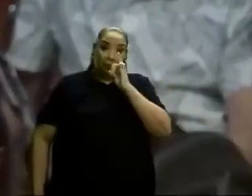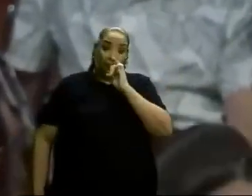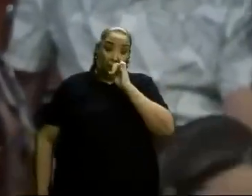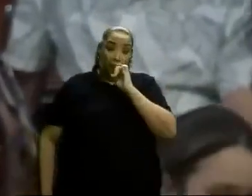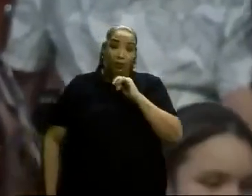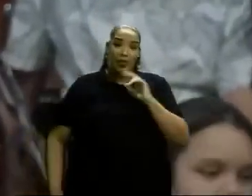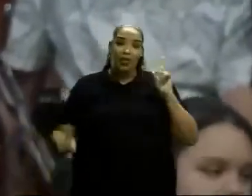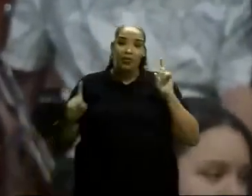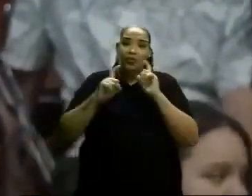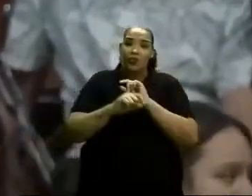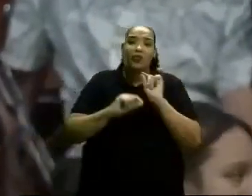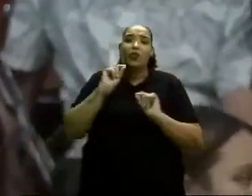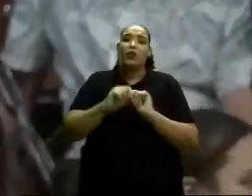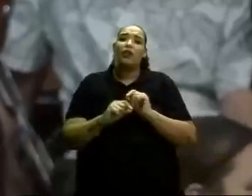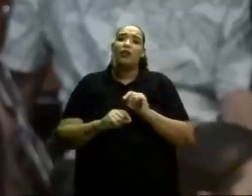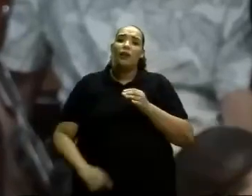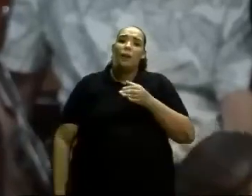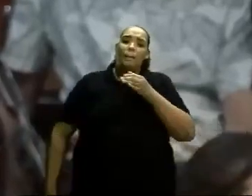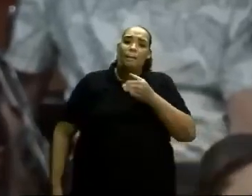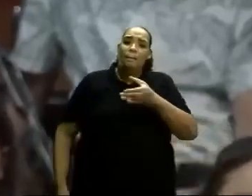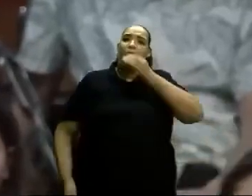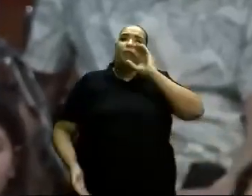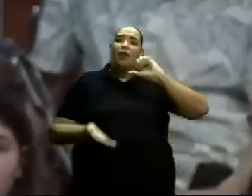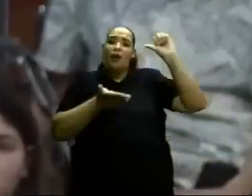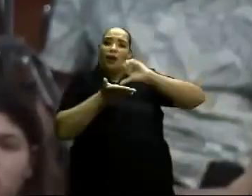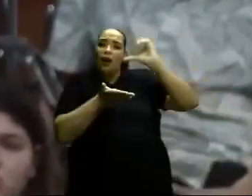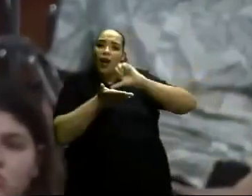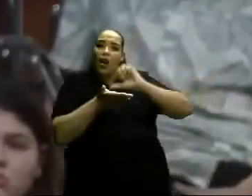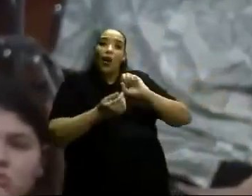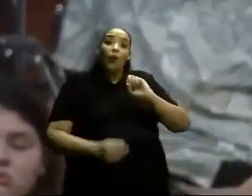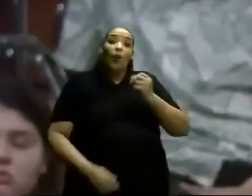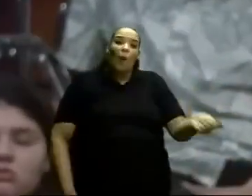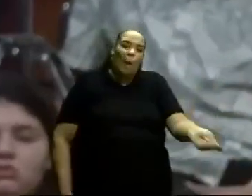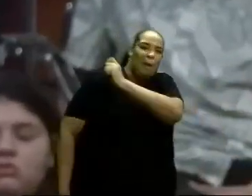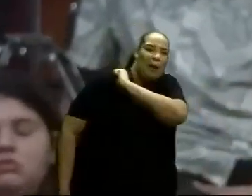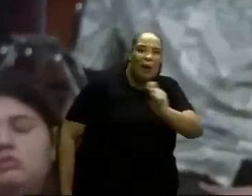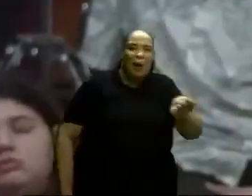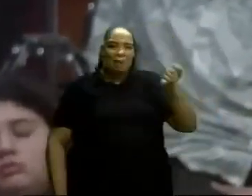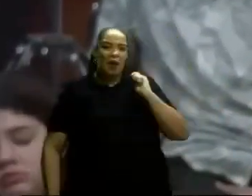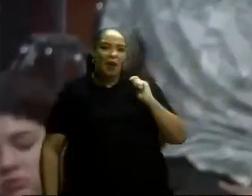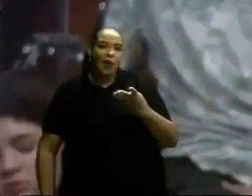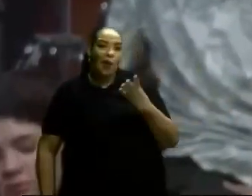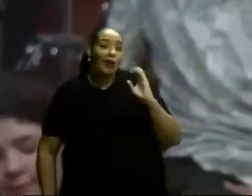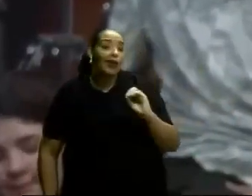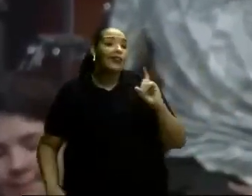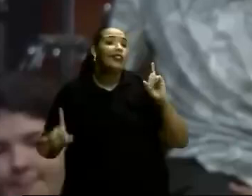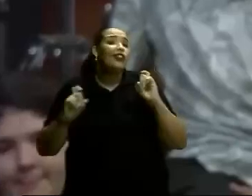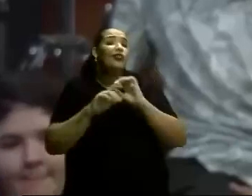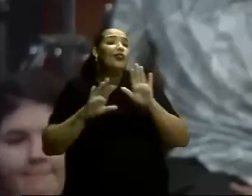Que é mais difícil? Beber um pouco de vinagre ou tomar uma surra de 40 açoites? Que é mais